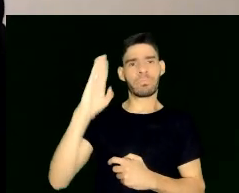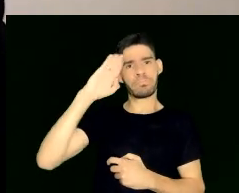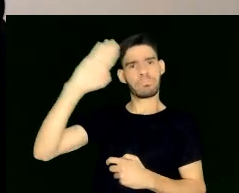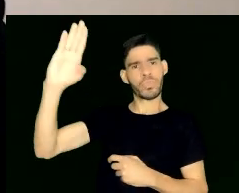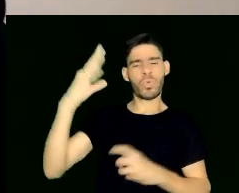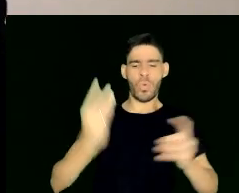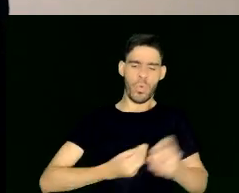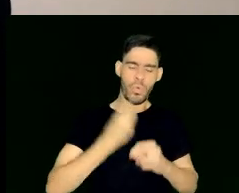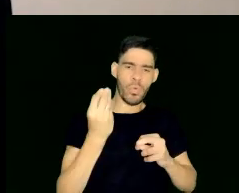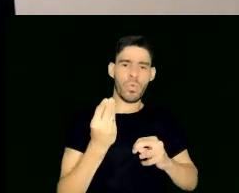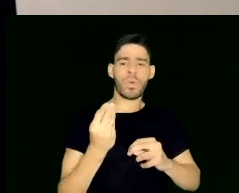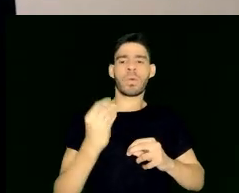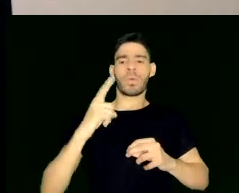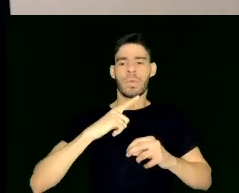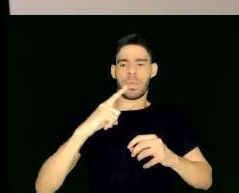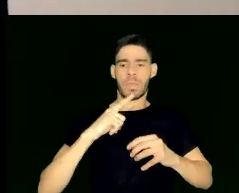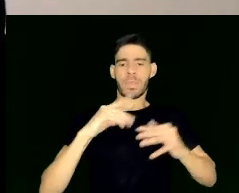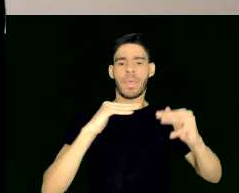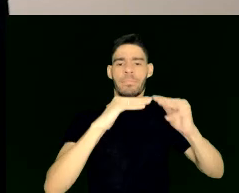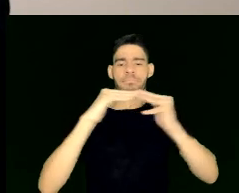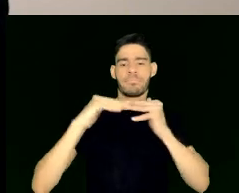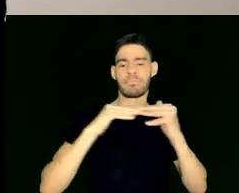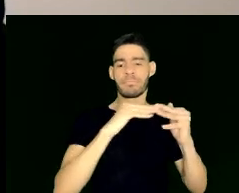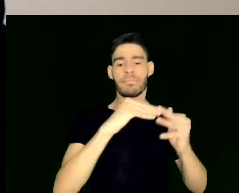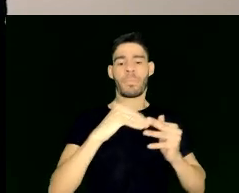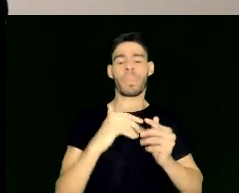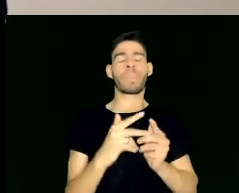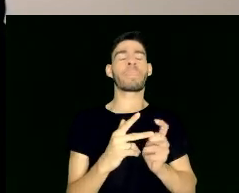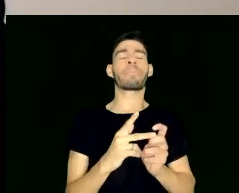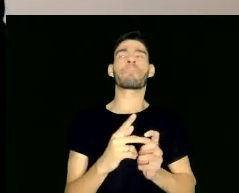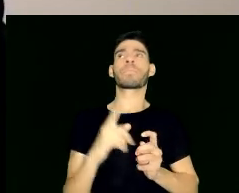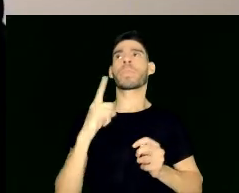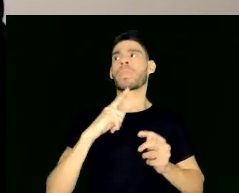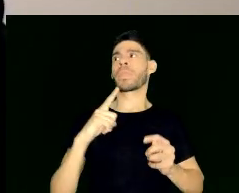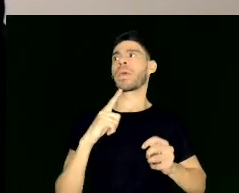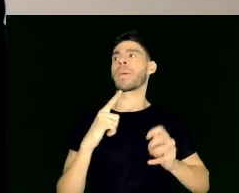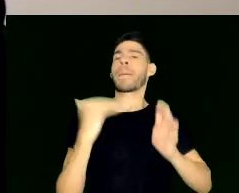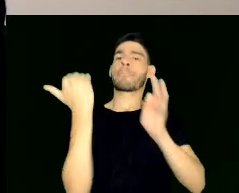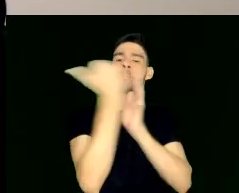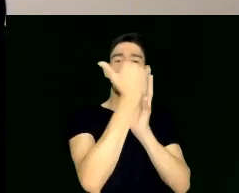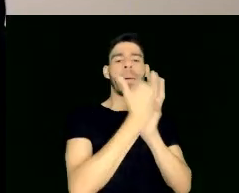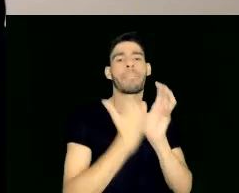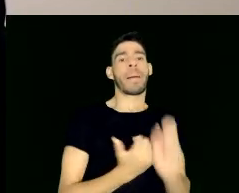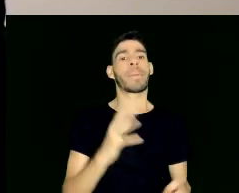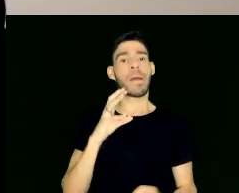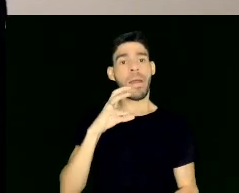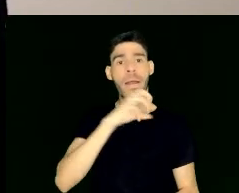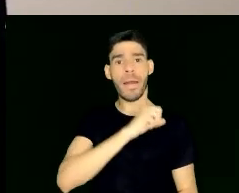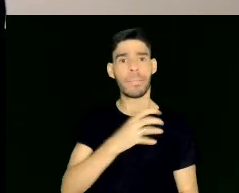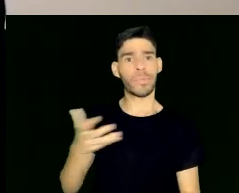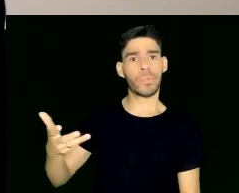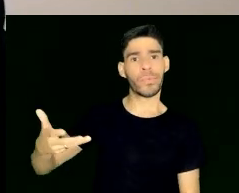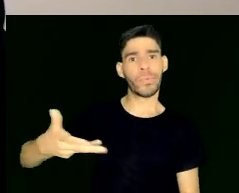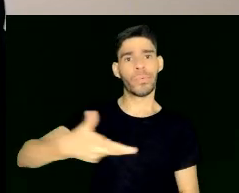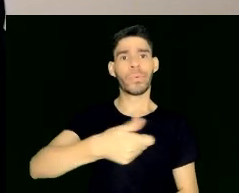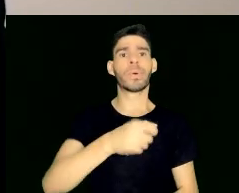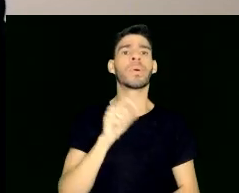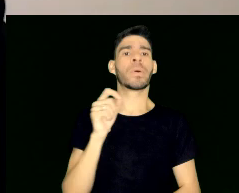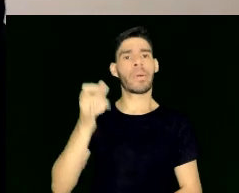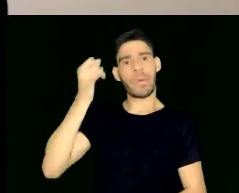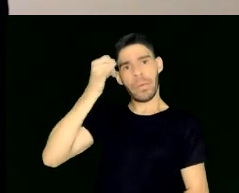inclusive por meio de um foro comum, que sejam adotadas medidas rápidas e